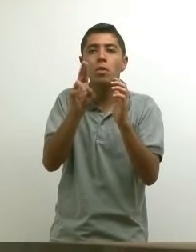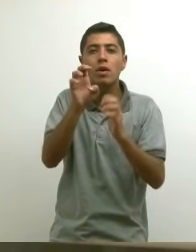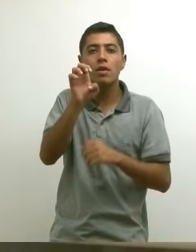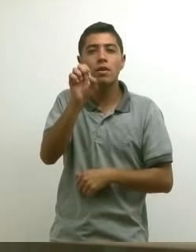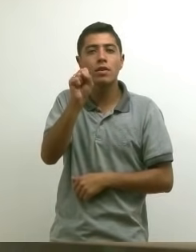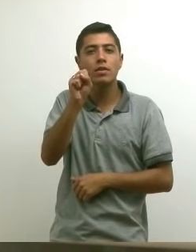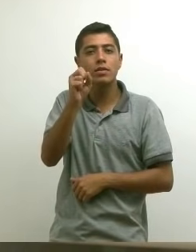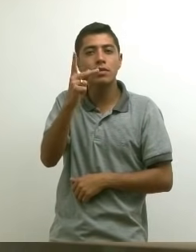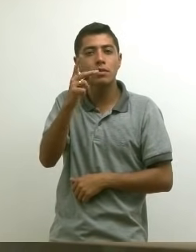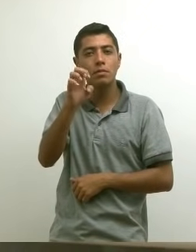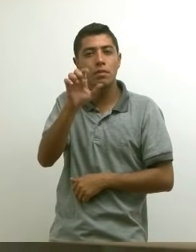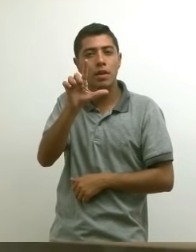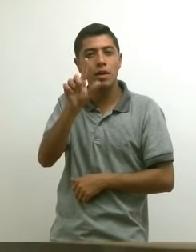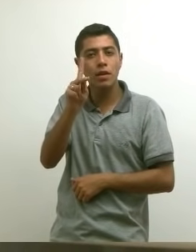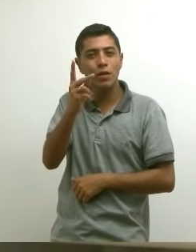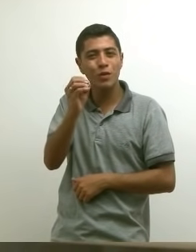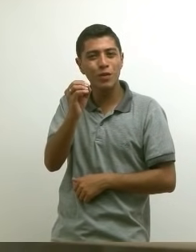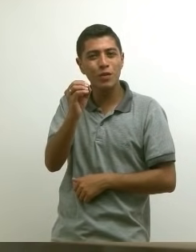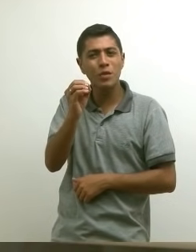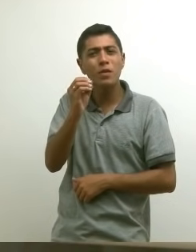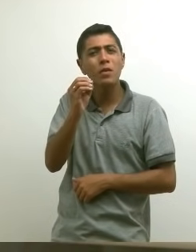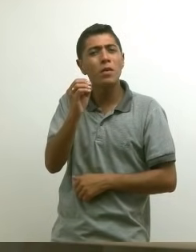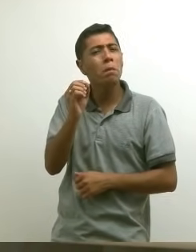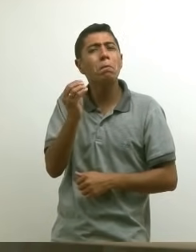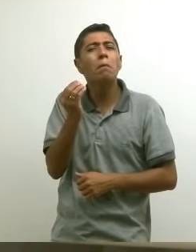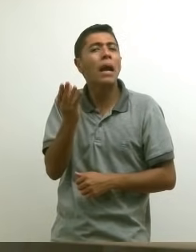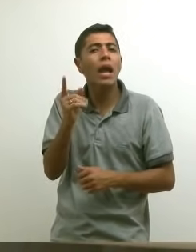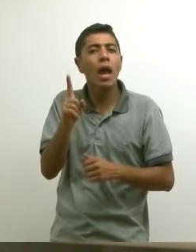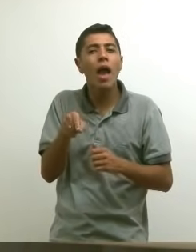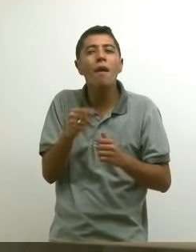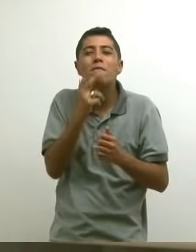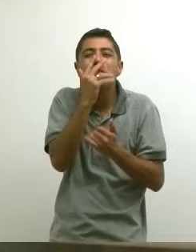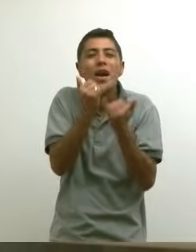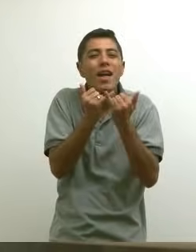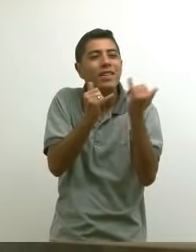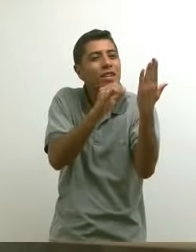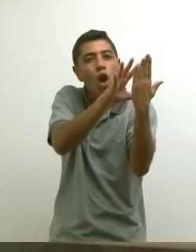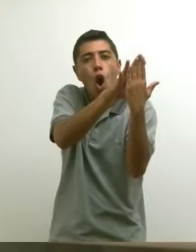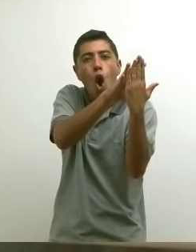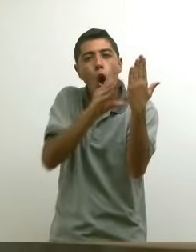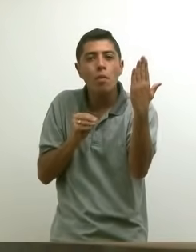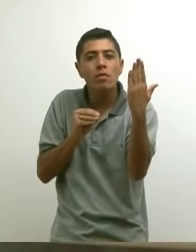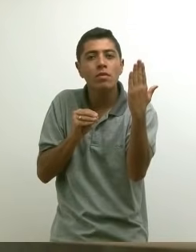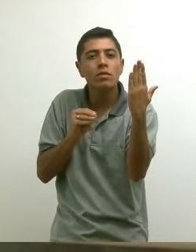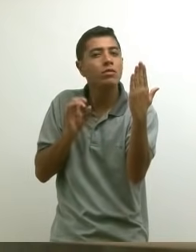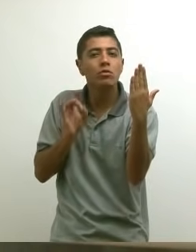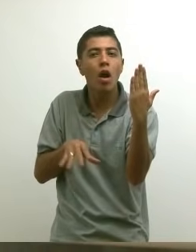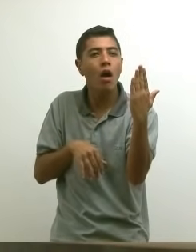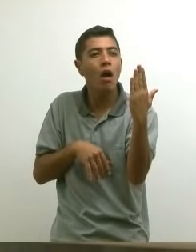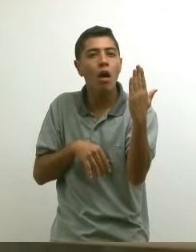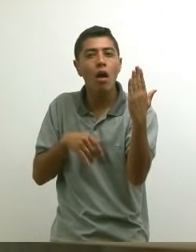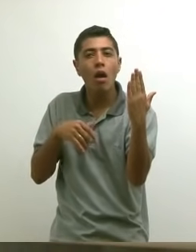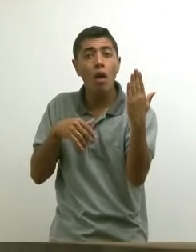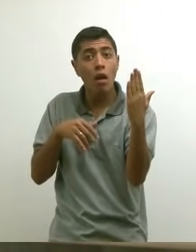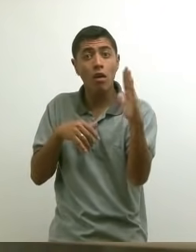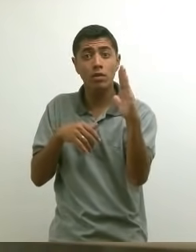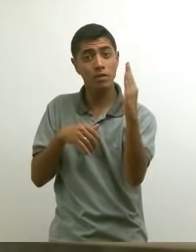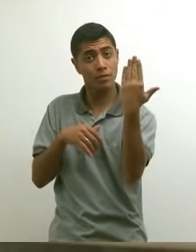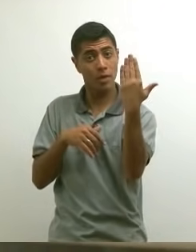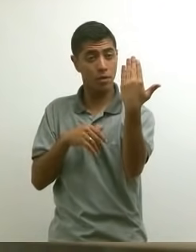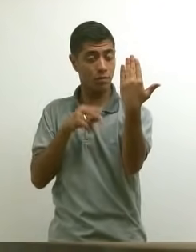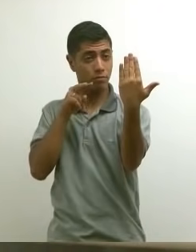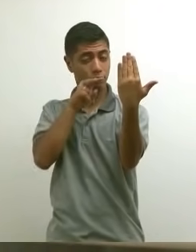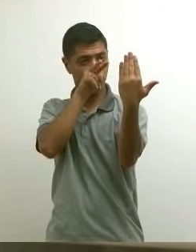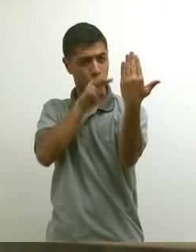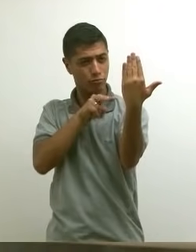imitar ele não serve para pensar mas ele serve pra imitar a realidade dentro de